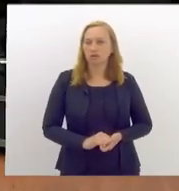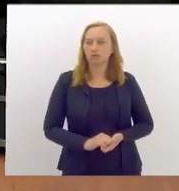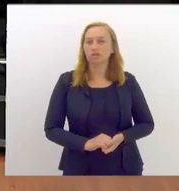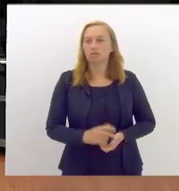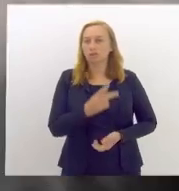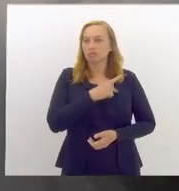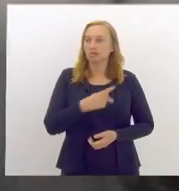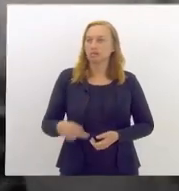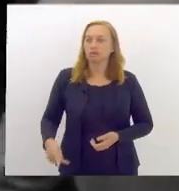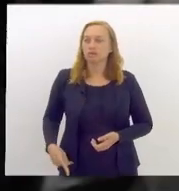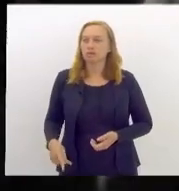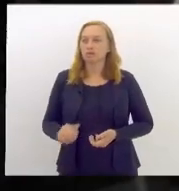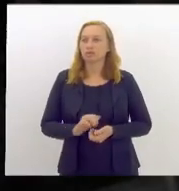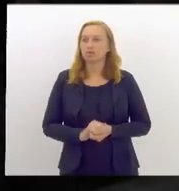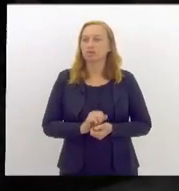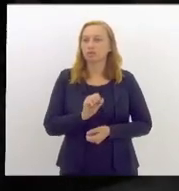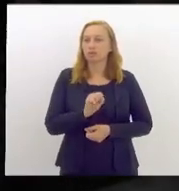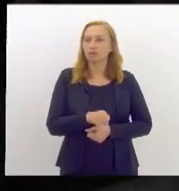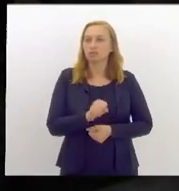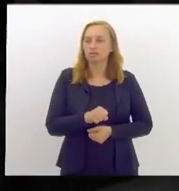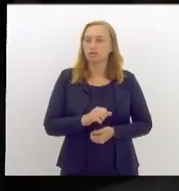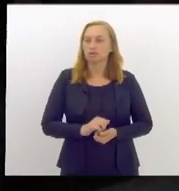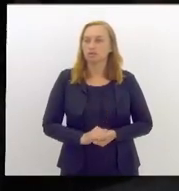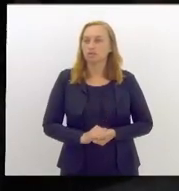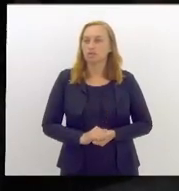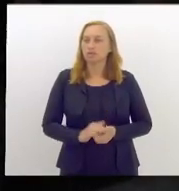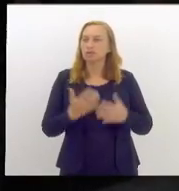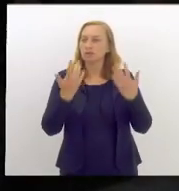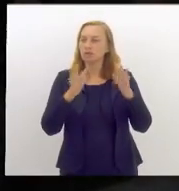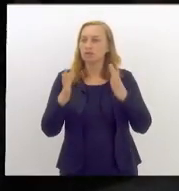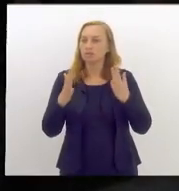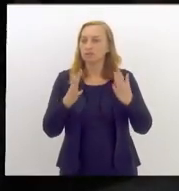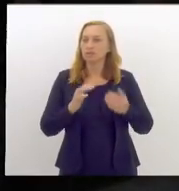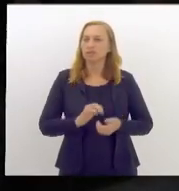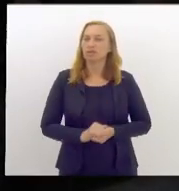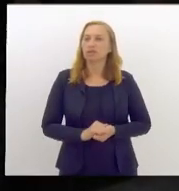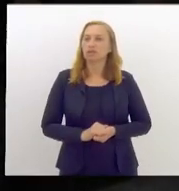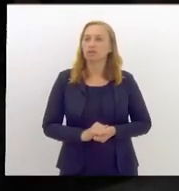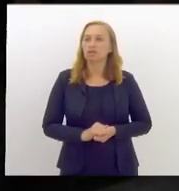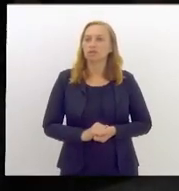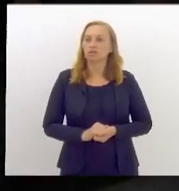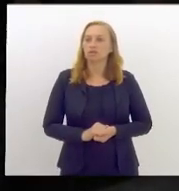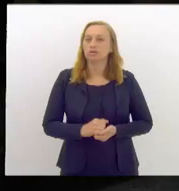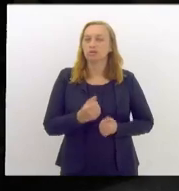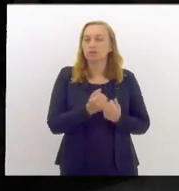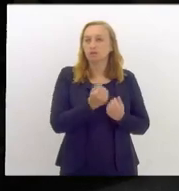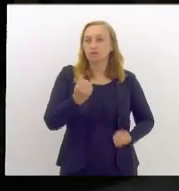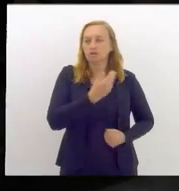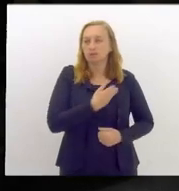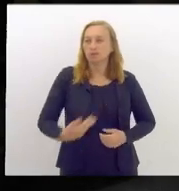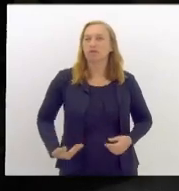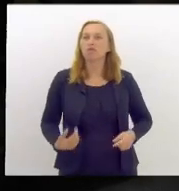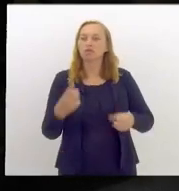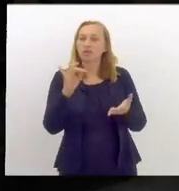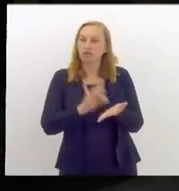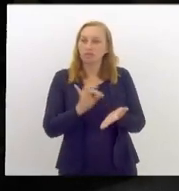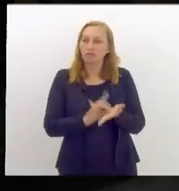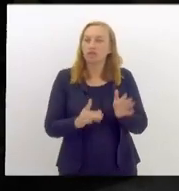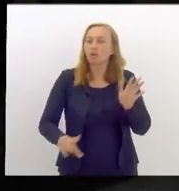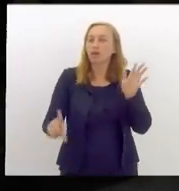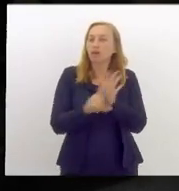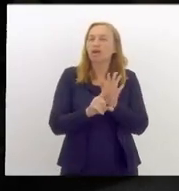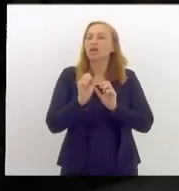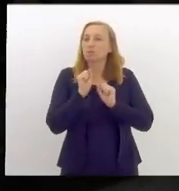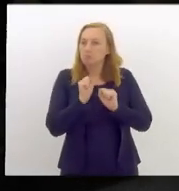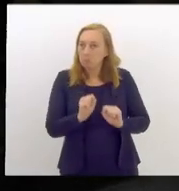Presidente parecer é favorável e parabenizar o nosso vice-governador porque realmente é uma lei que